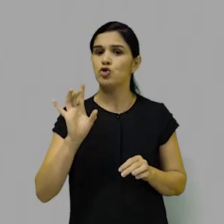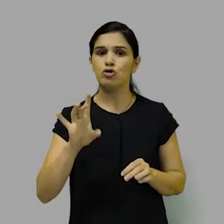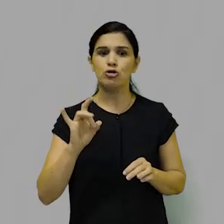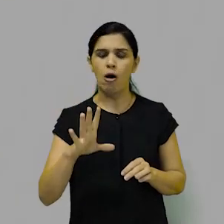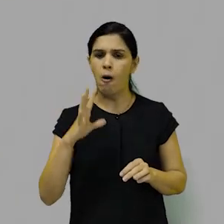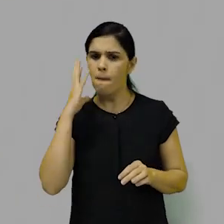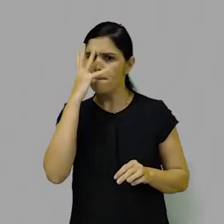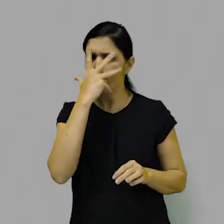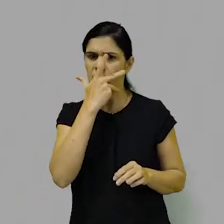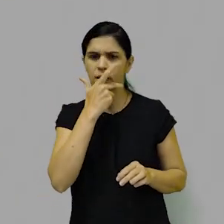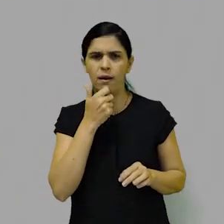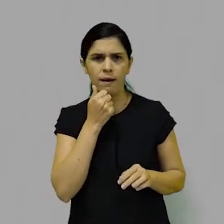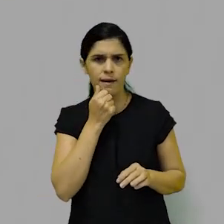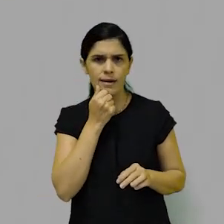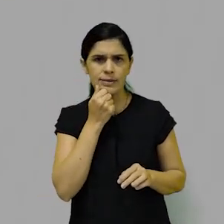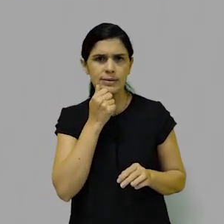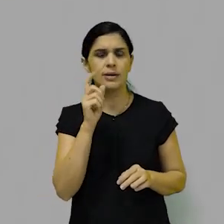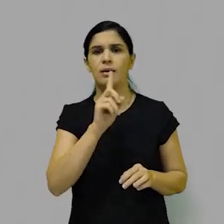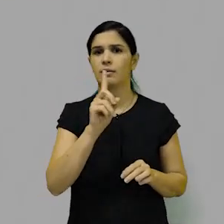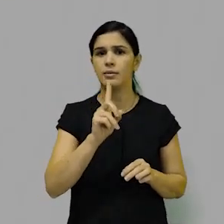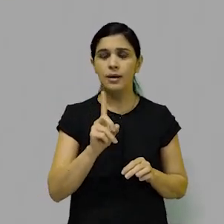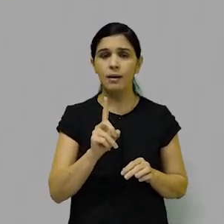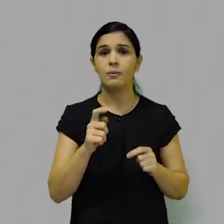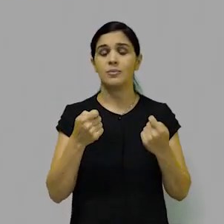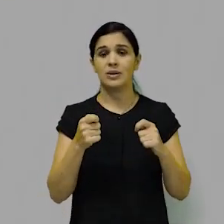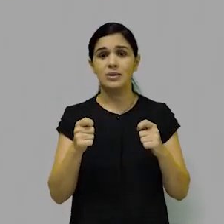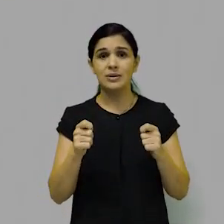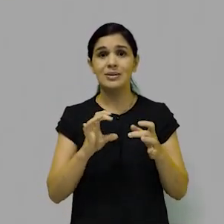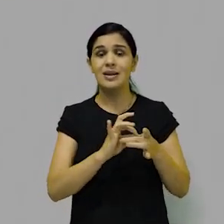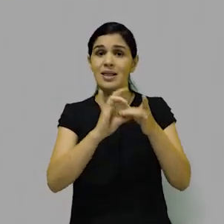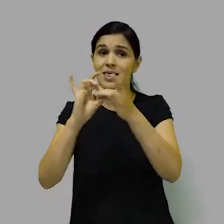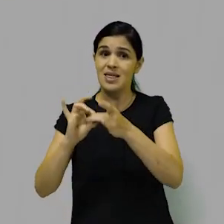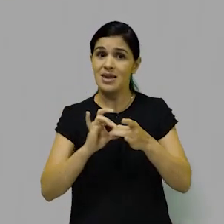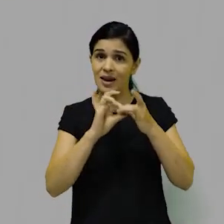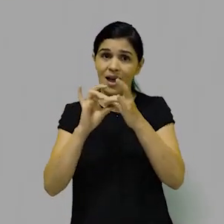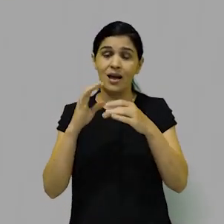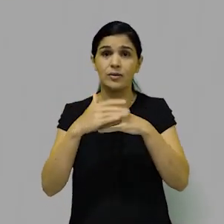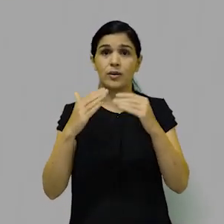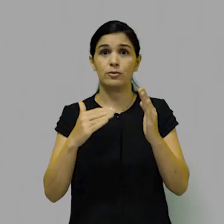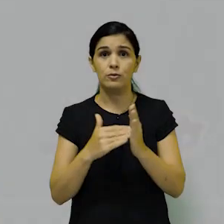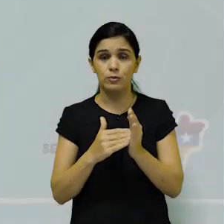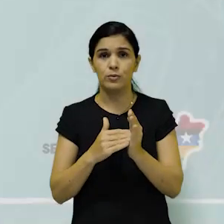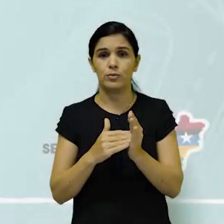apenas a eu estar ali bem fisicamente, tá certo? Isso de forma geral.